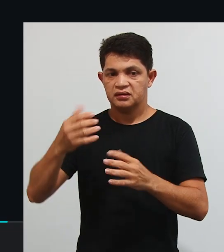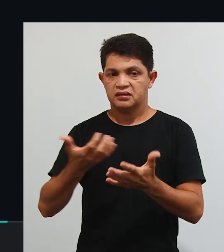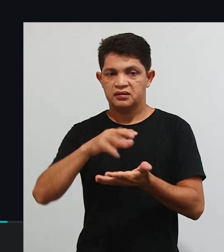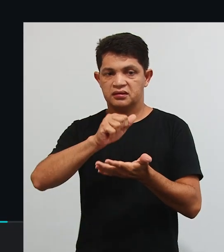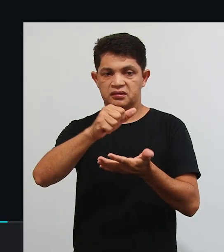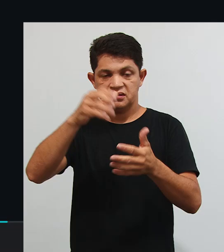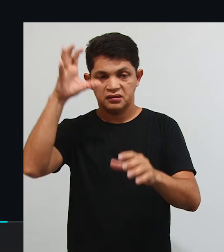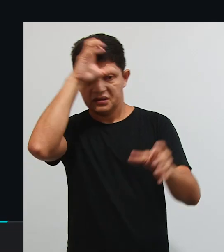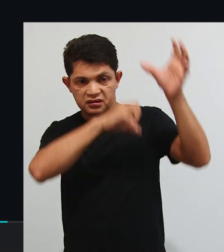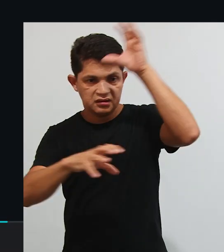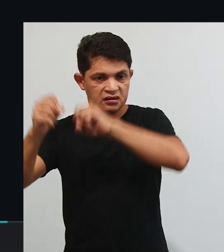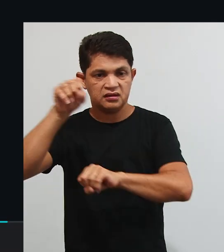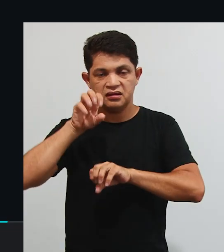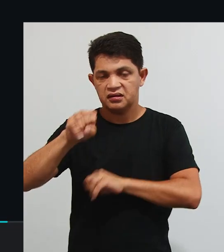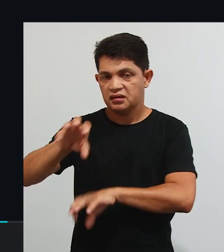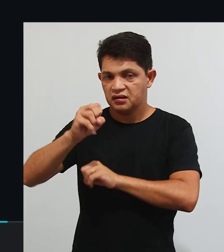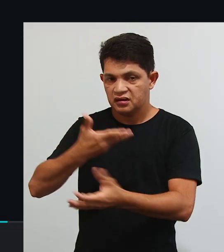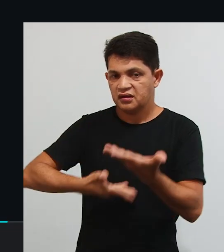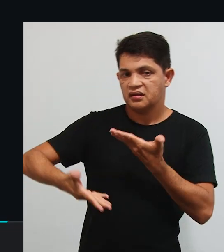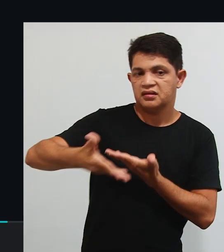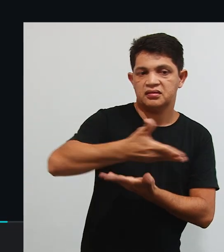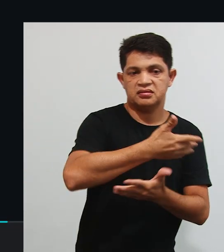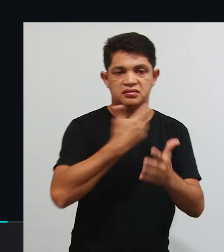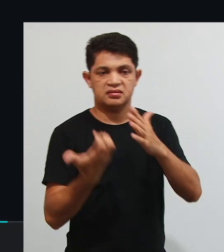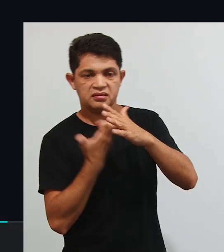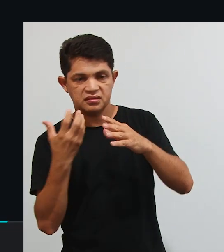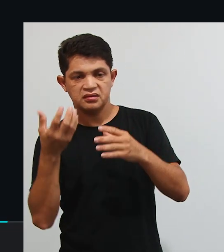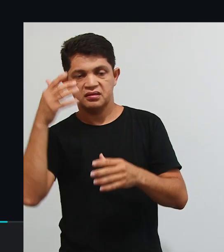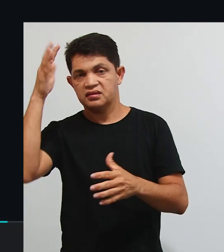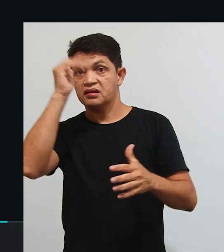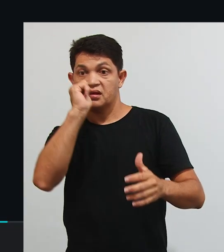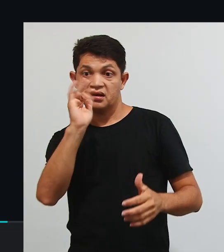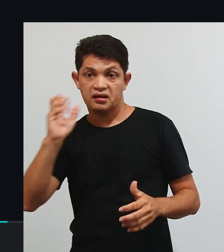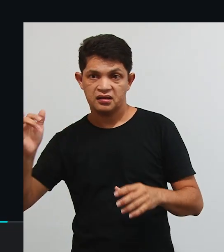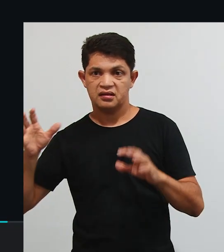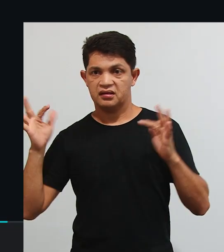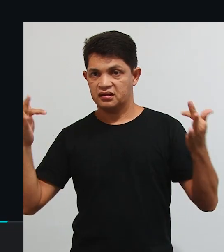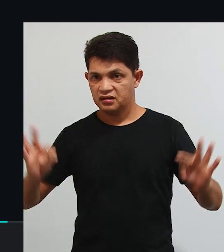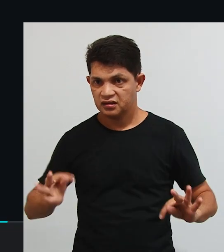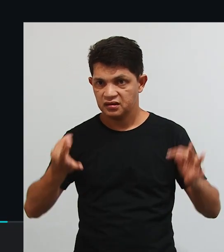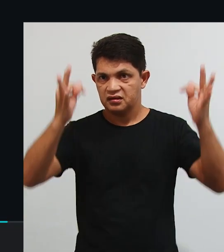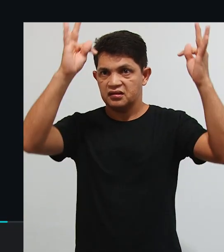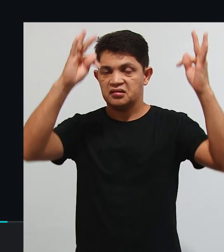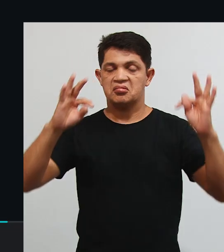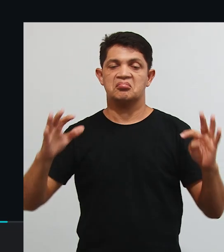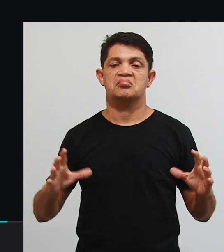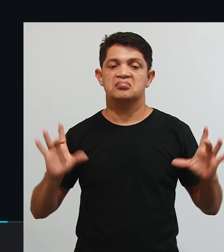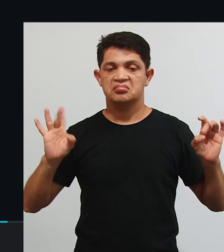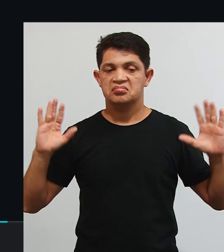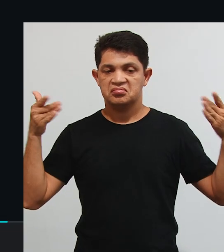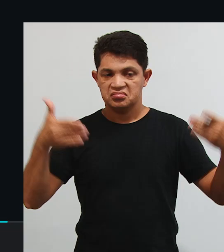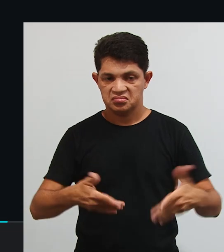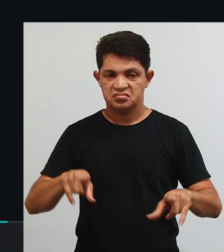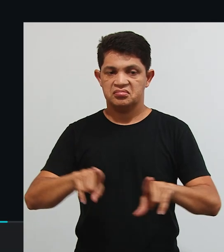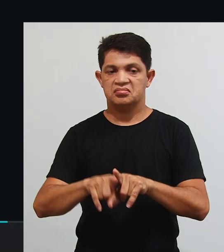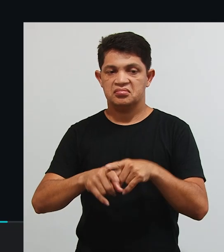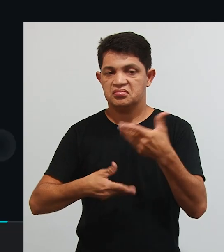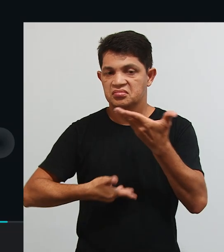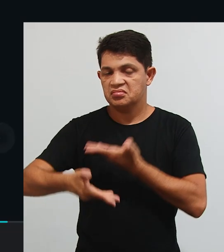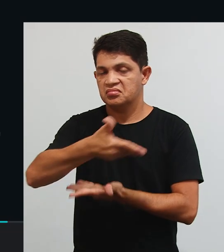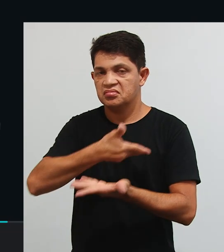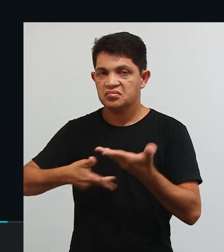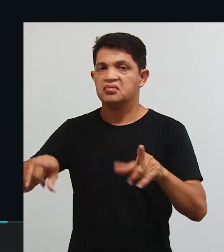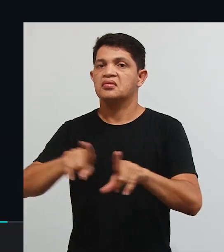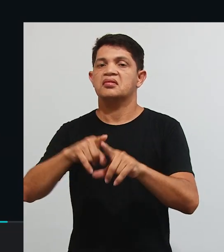tecnologia e inovação, educação empreendedora, alfabetização científica e tecnológica. Então, você pode aí